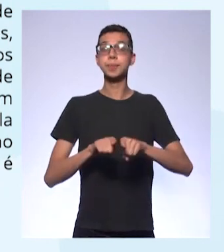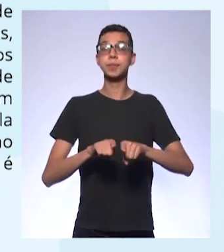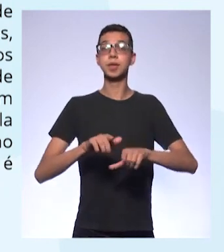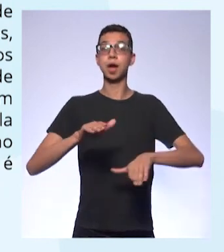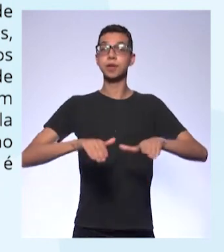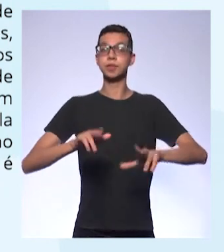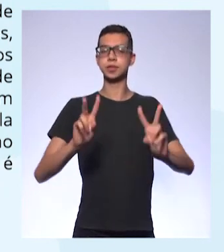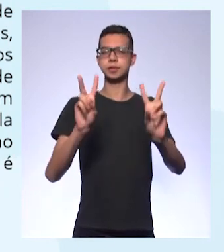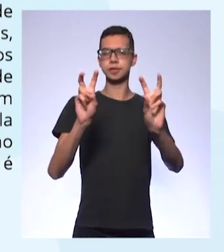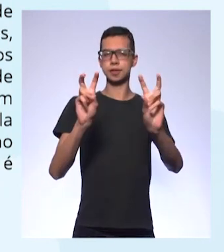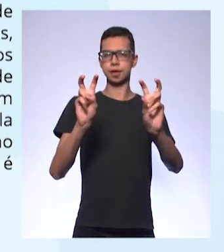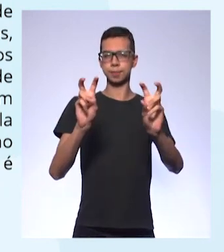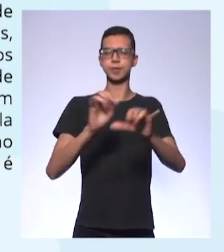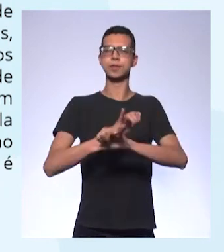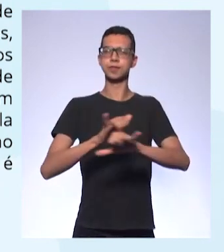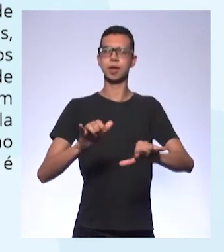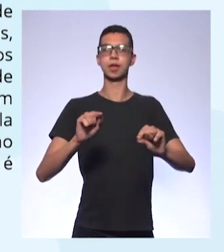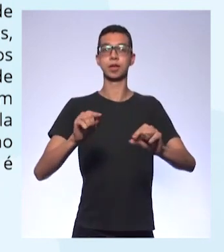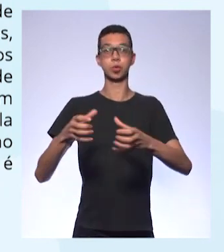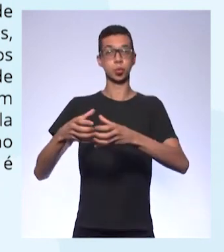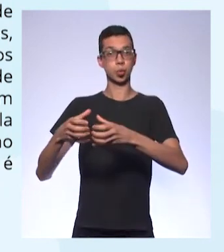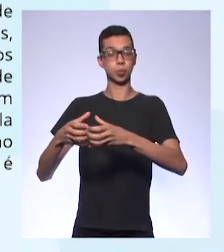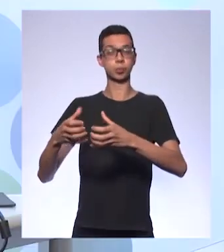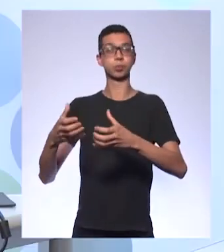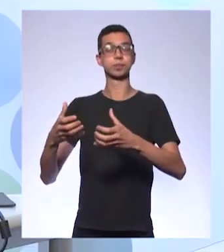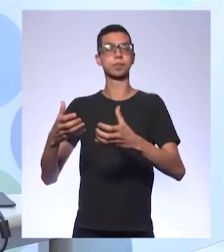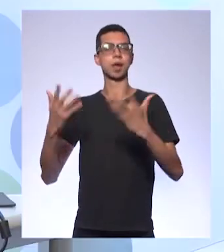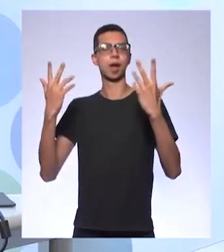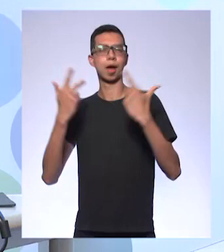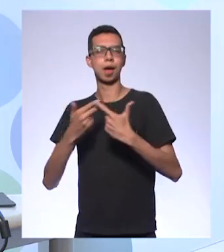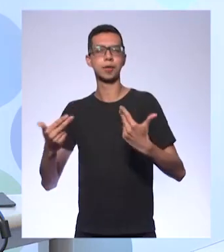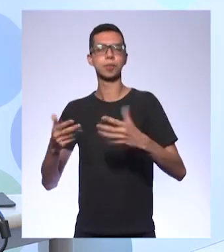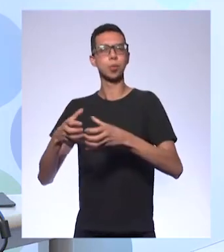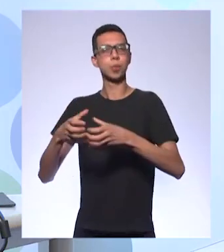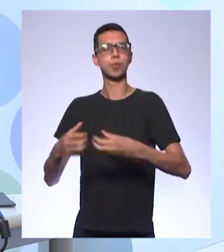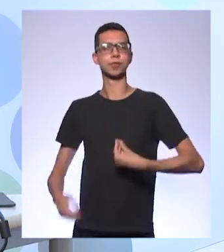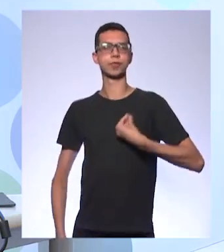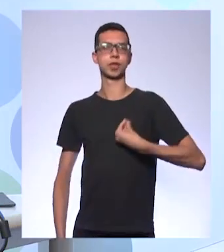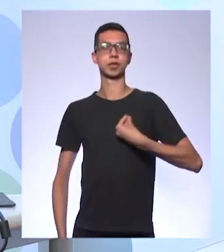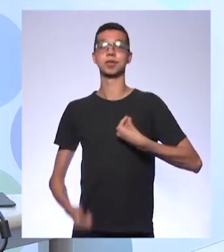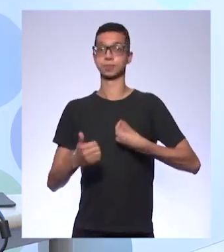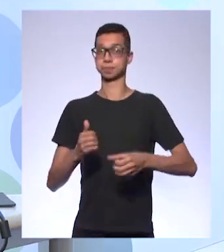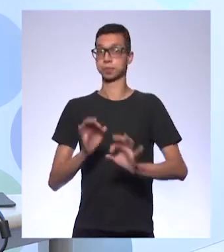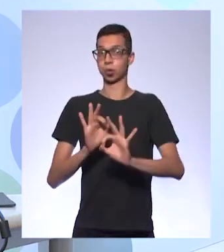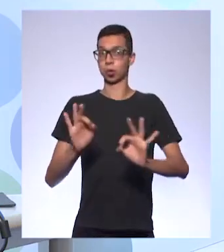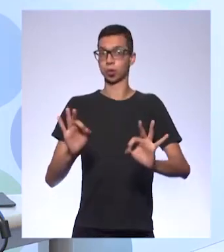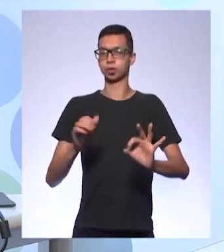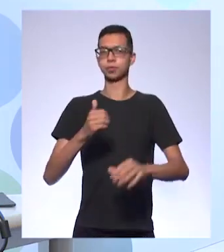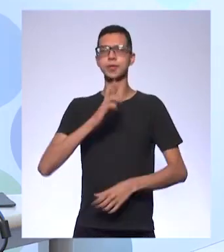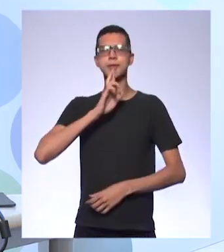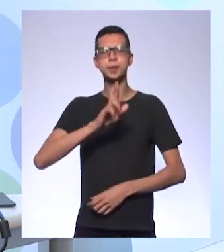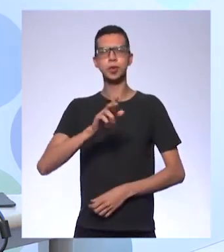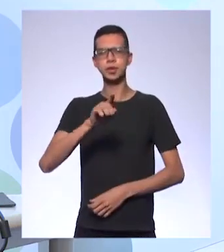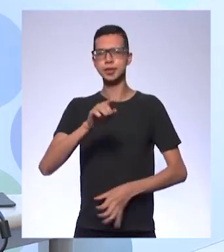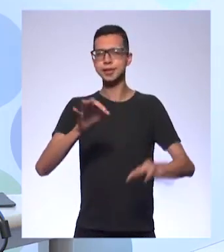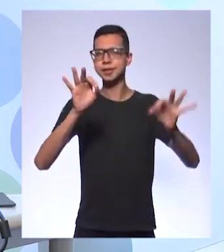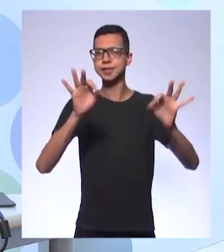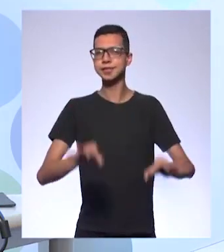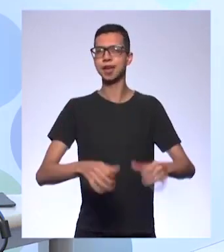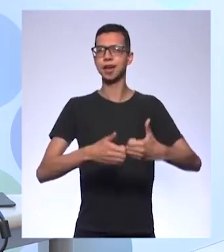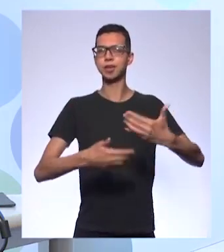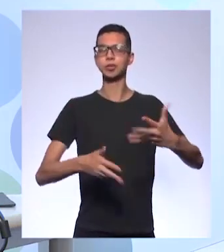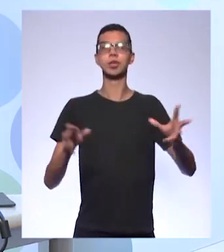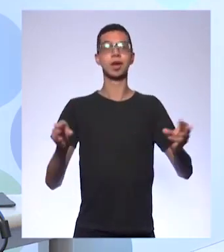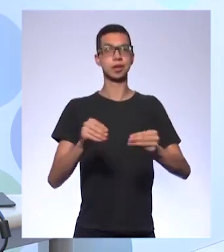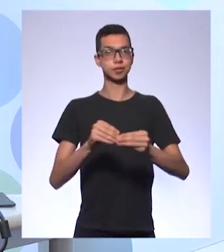para representar a riqueza de espécies. Então, o que foi respondido aí no chat está correto, né, um belo resumo aí do que